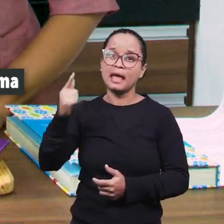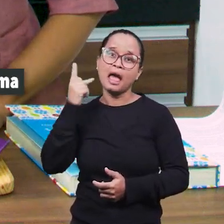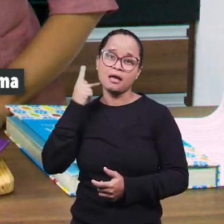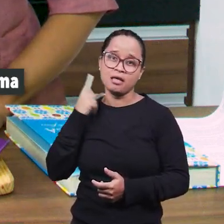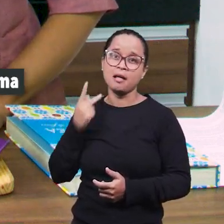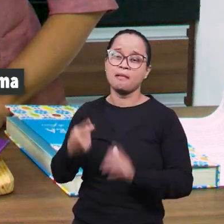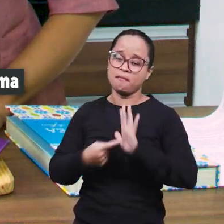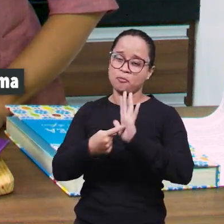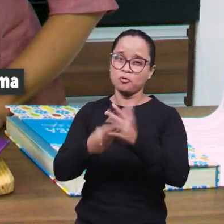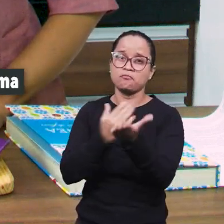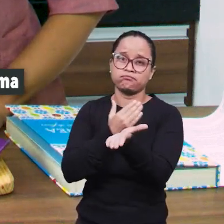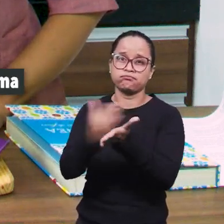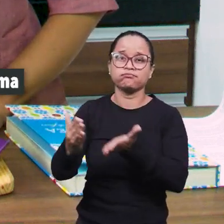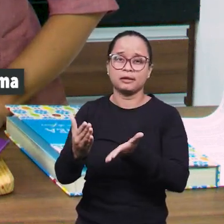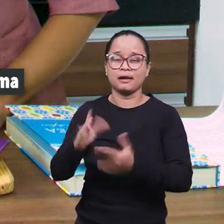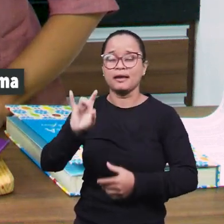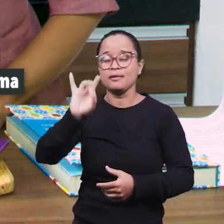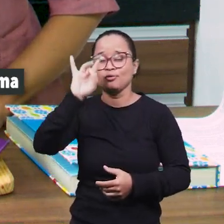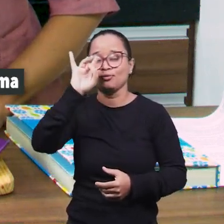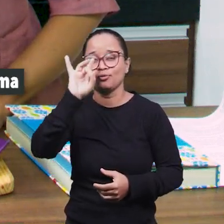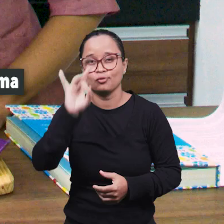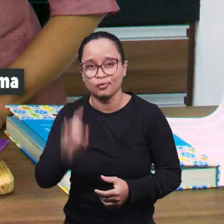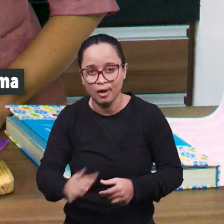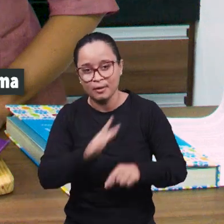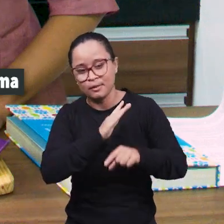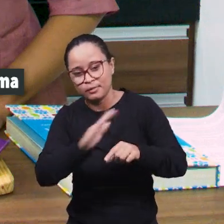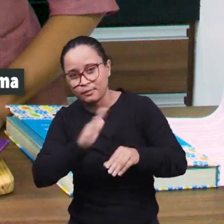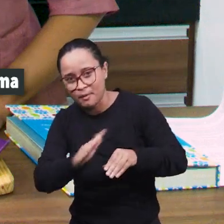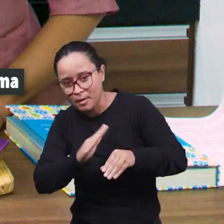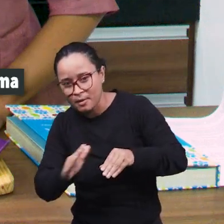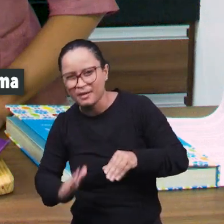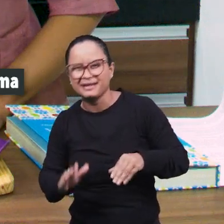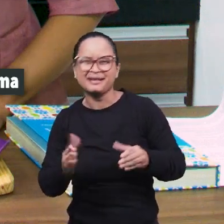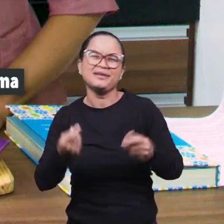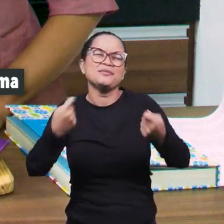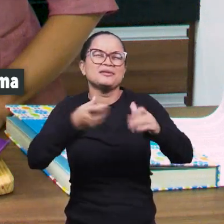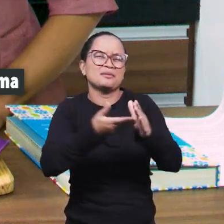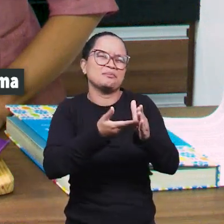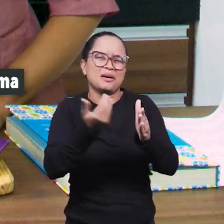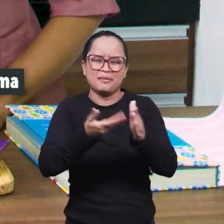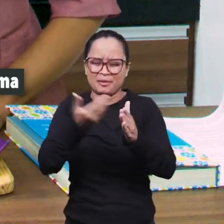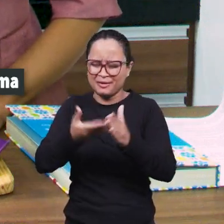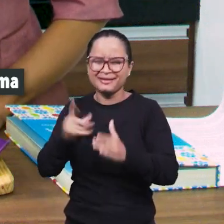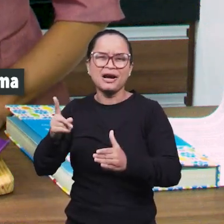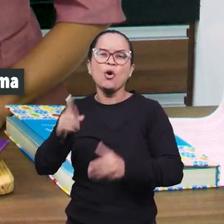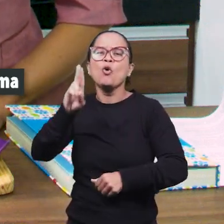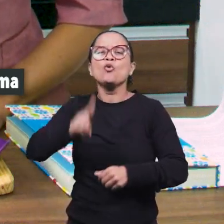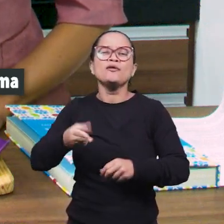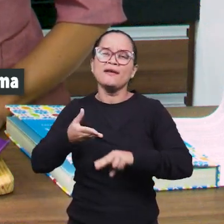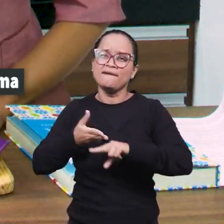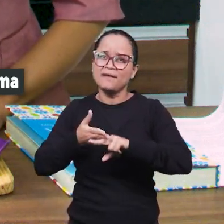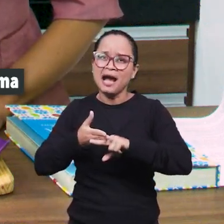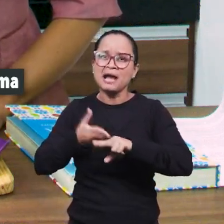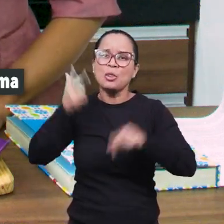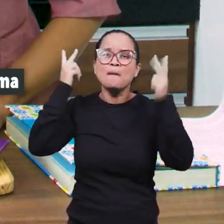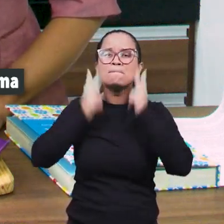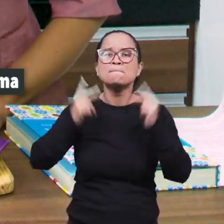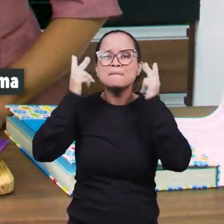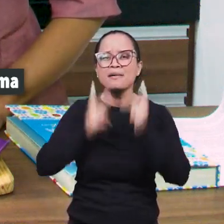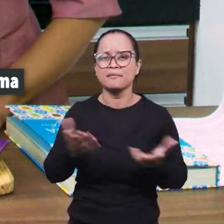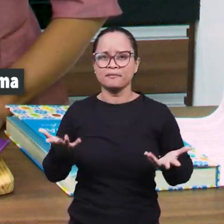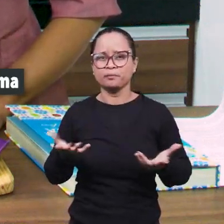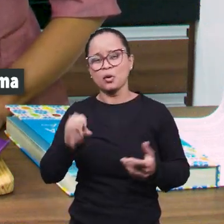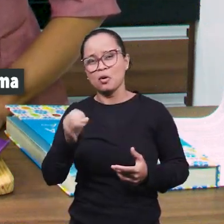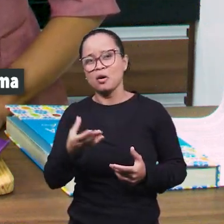início, que é só descascador mesmo, tá? Não precisa de nada para tirar caroço das coisas não, gente. A gente tira com faca. Ou então